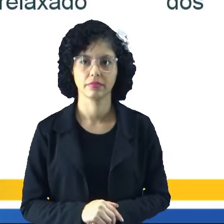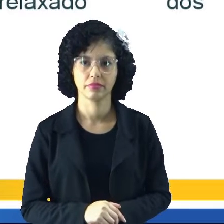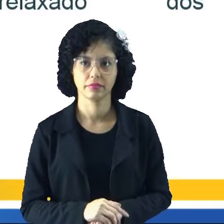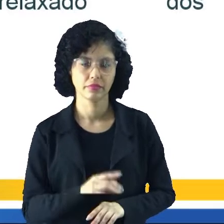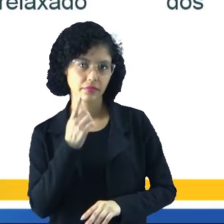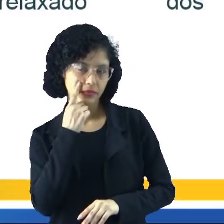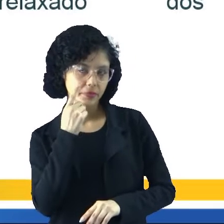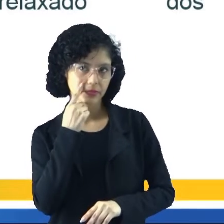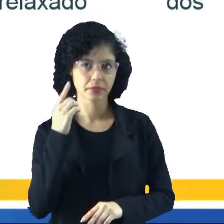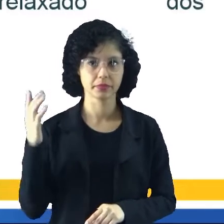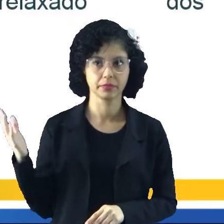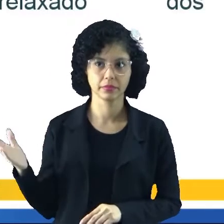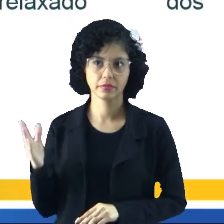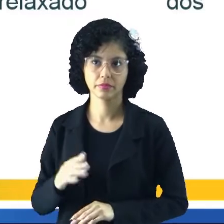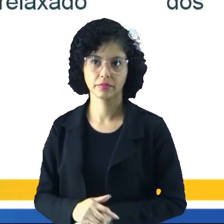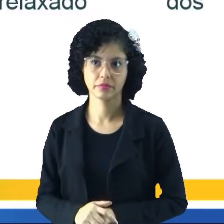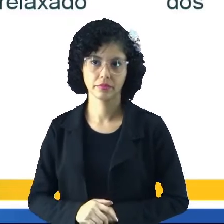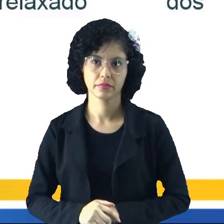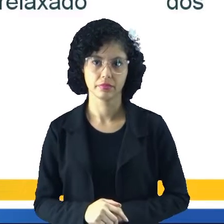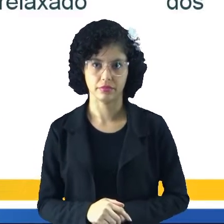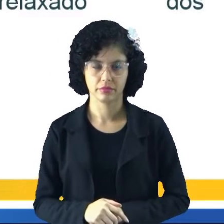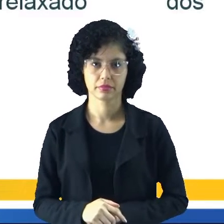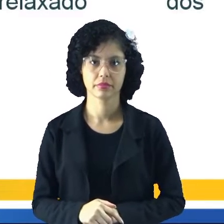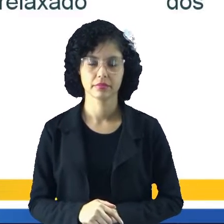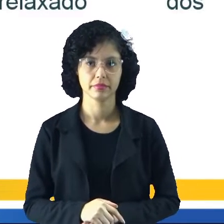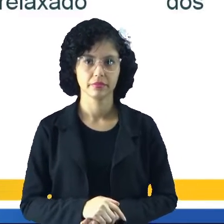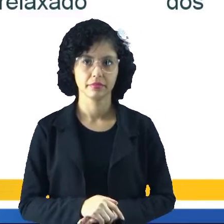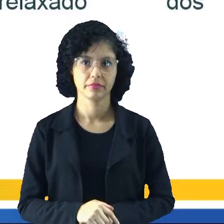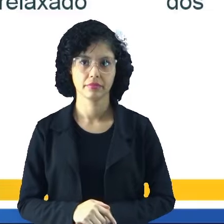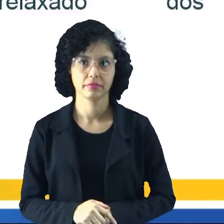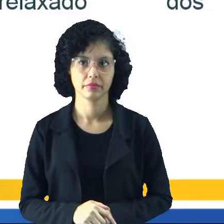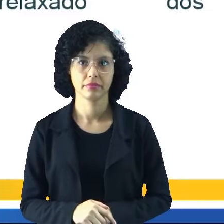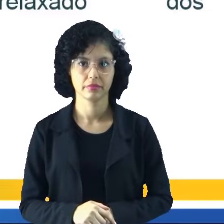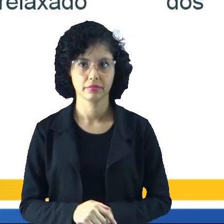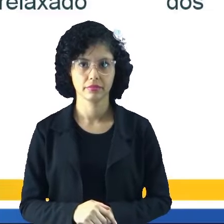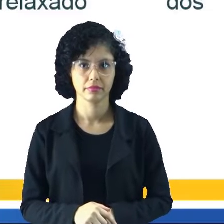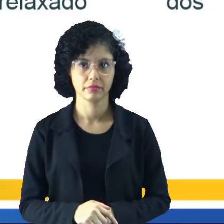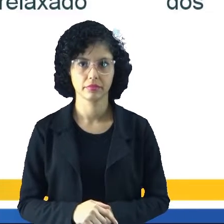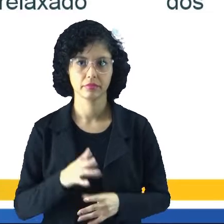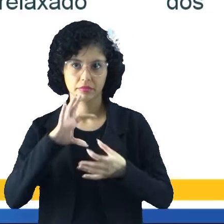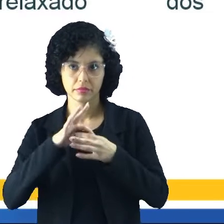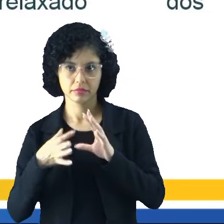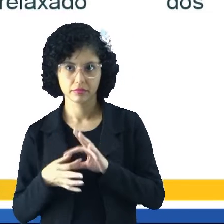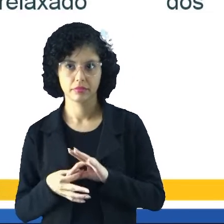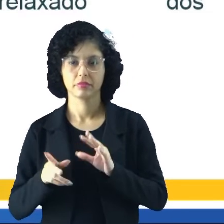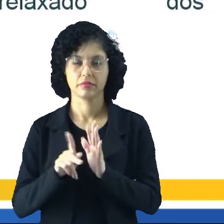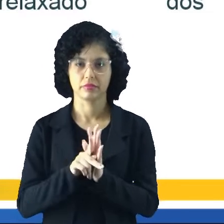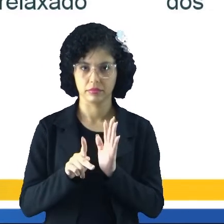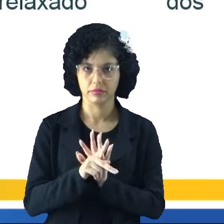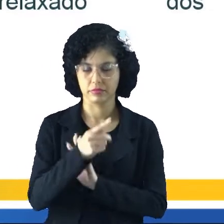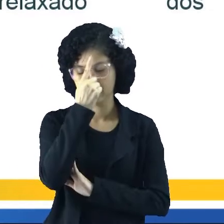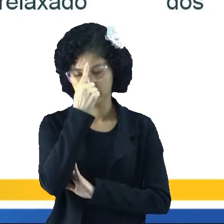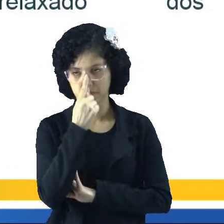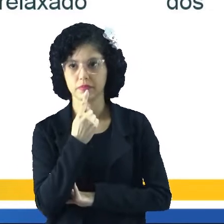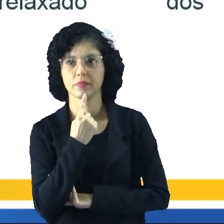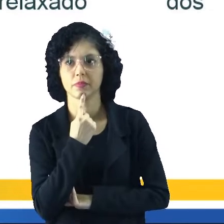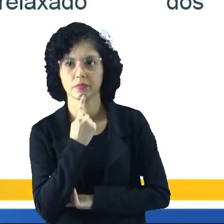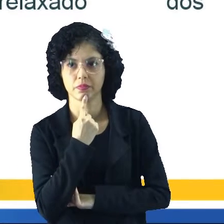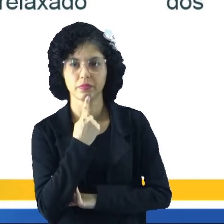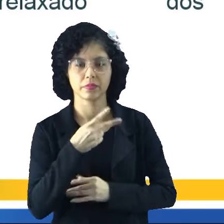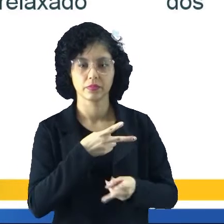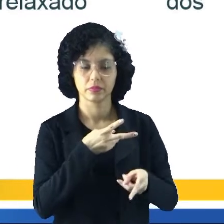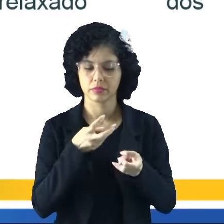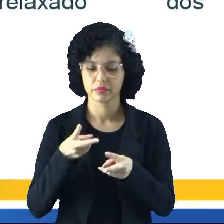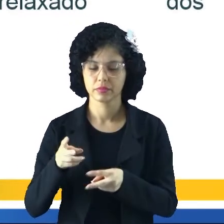que está, né? Que está totalmente cercado ali por trás, todo o contexto da situação, né? Nós observamos